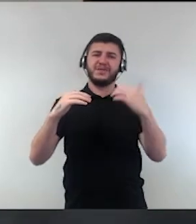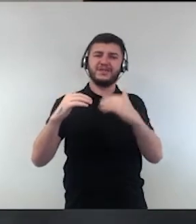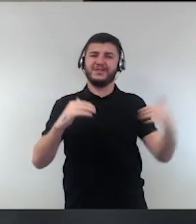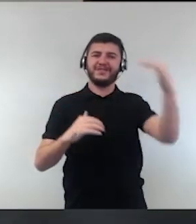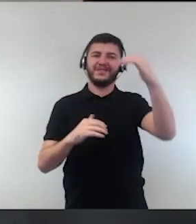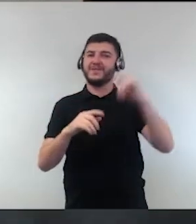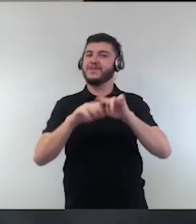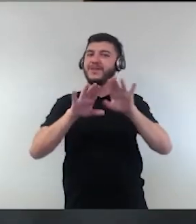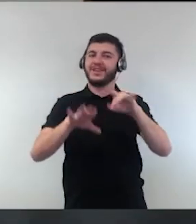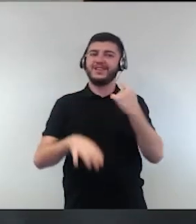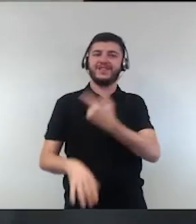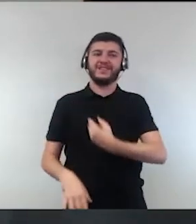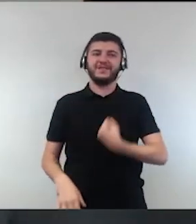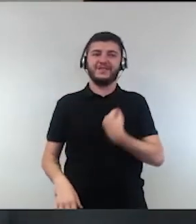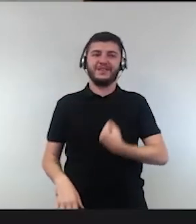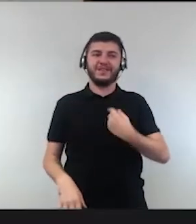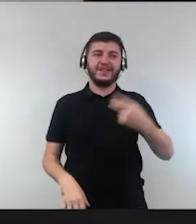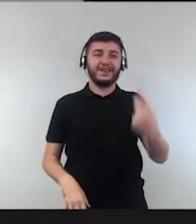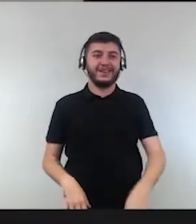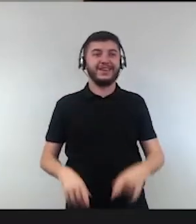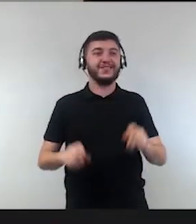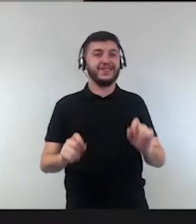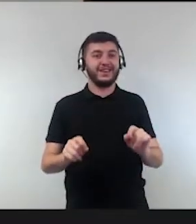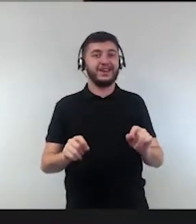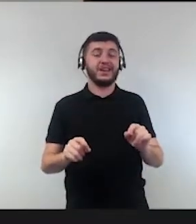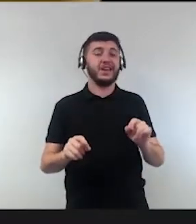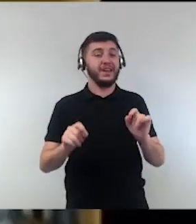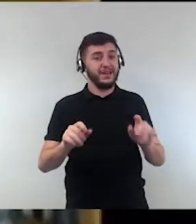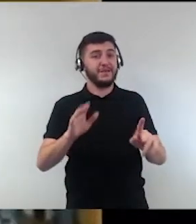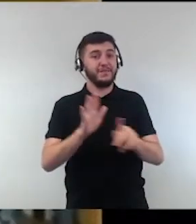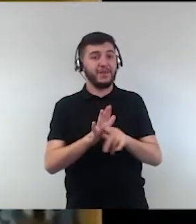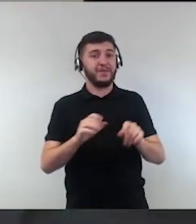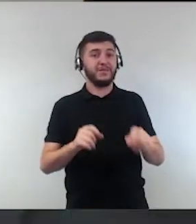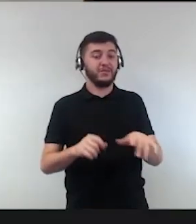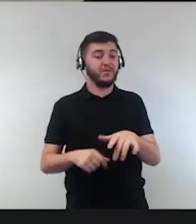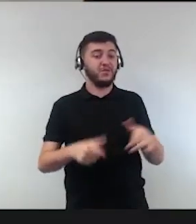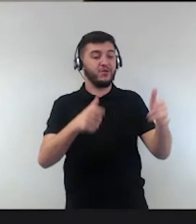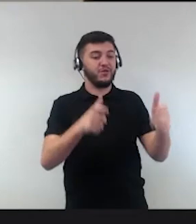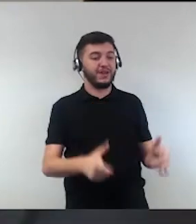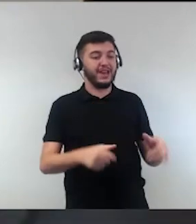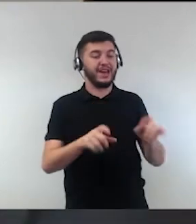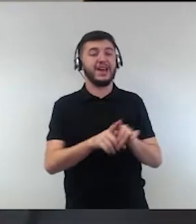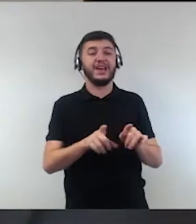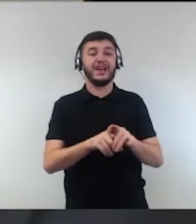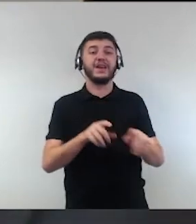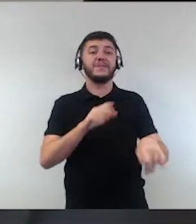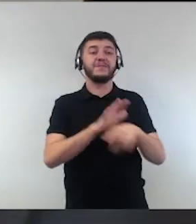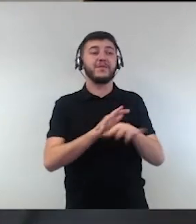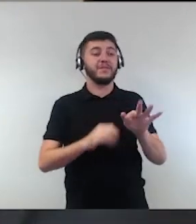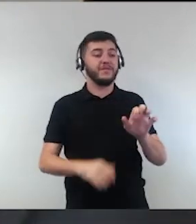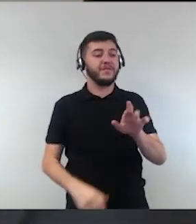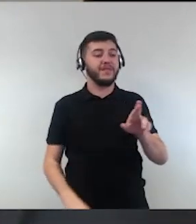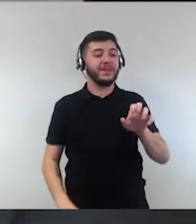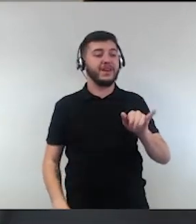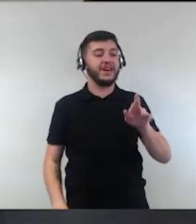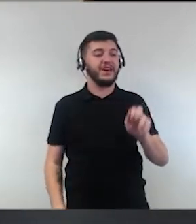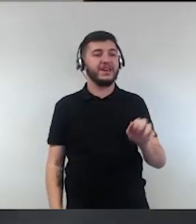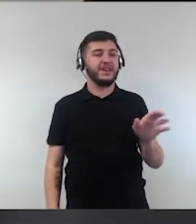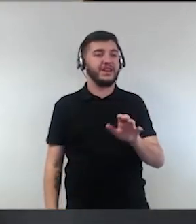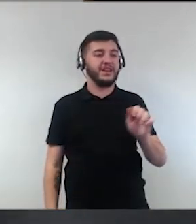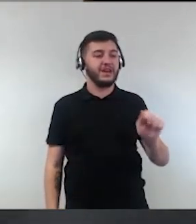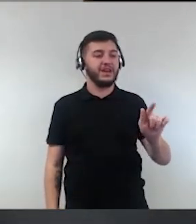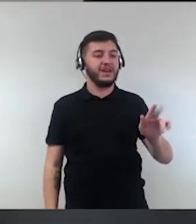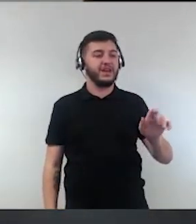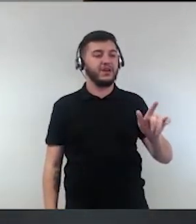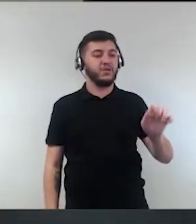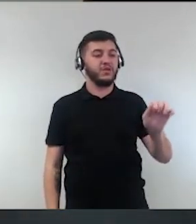Goulart. Sim. José Ribamar Ferreira Goulart. Ferreira Goulart dizia que é preciso a arte porque a vida